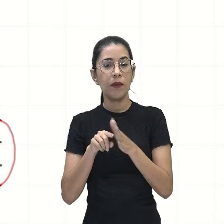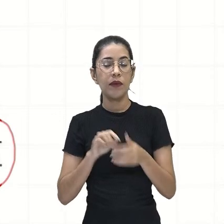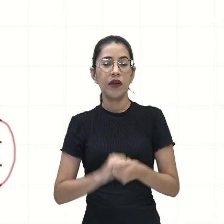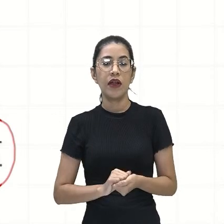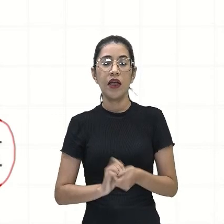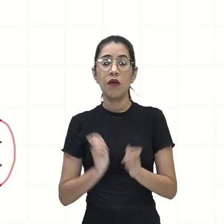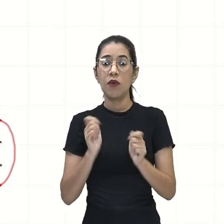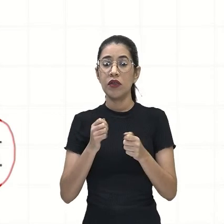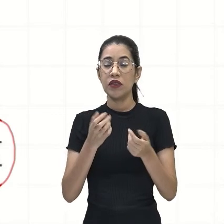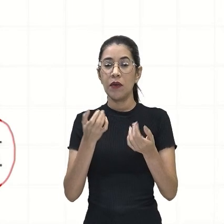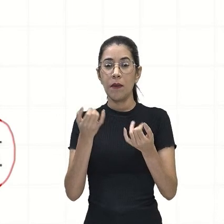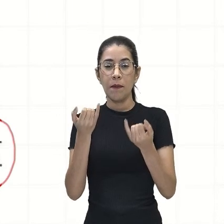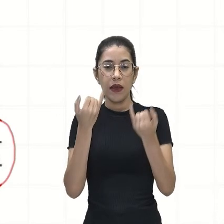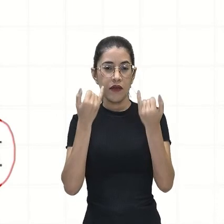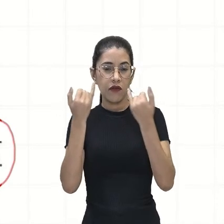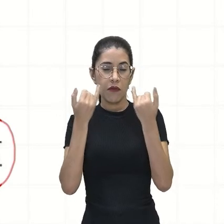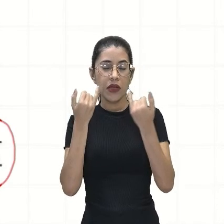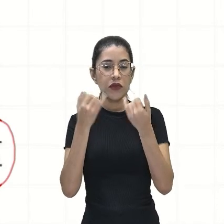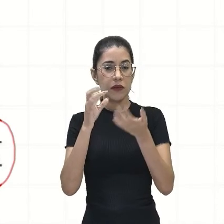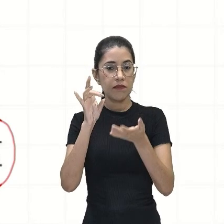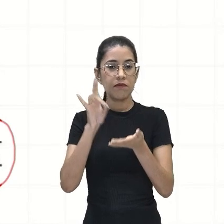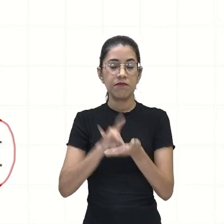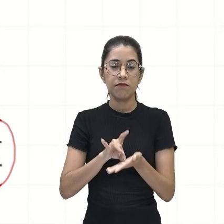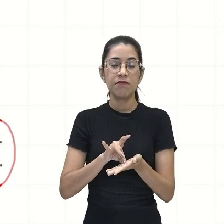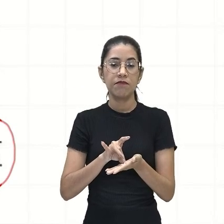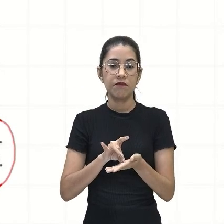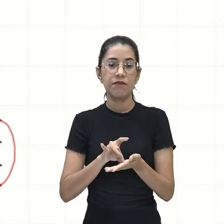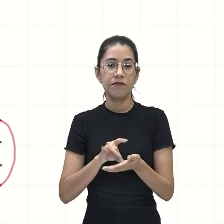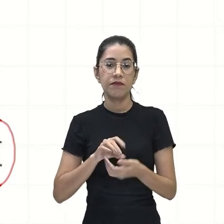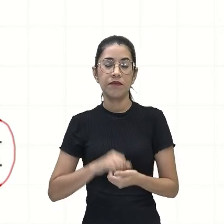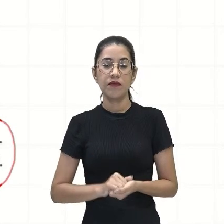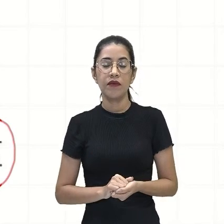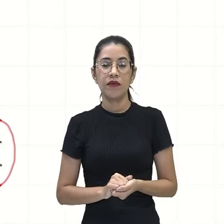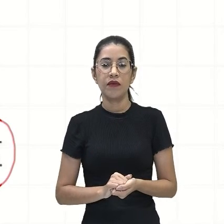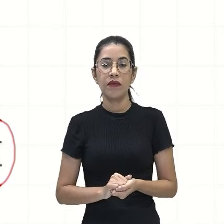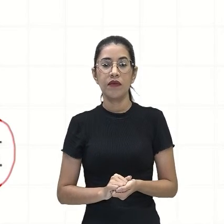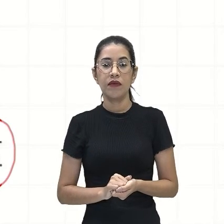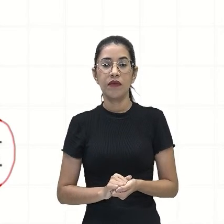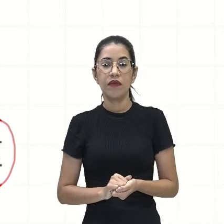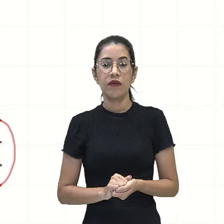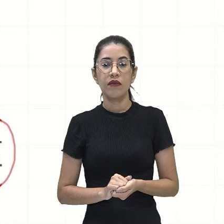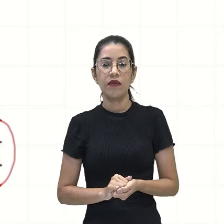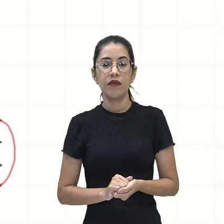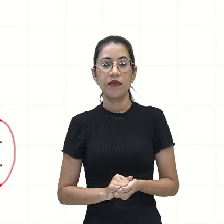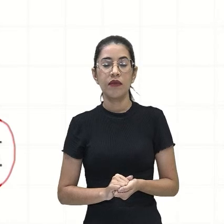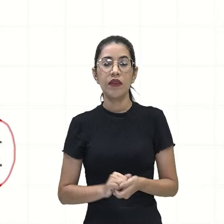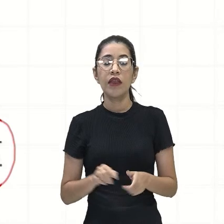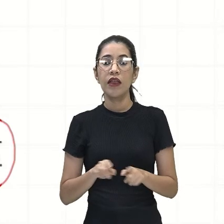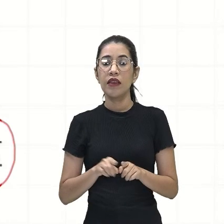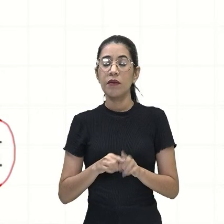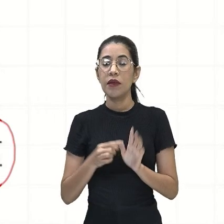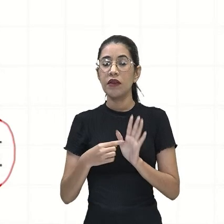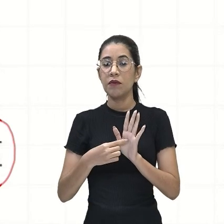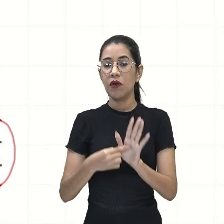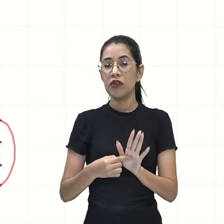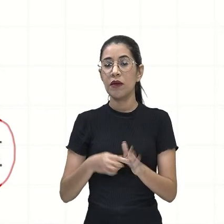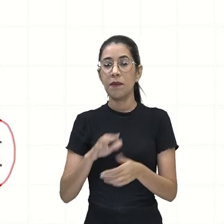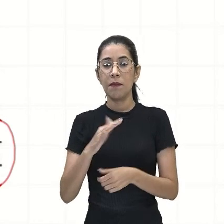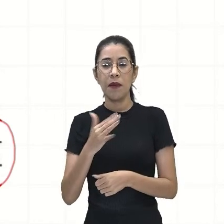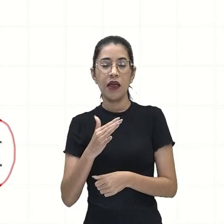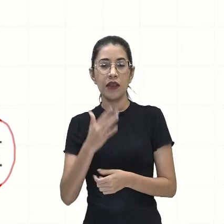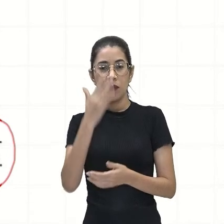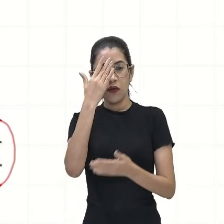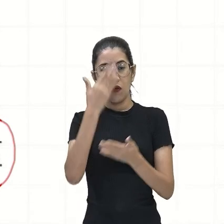informações concretas, tudo bem? E além de tudo aqui, né, ele ainda trabalha, ainda nos diz qual é a média de